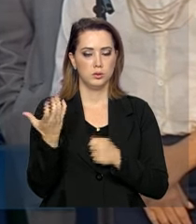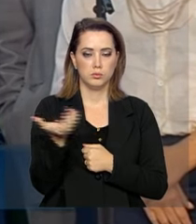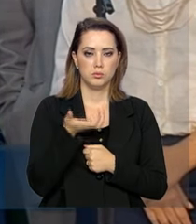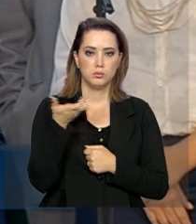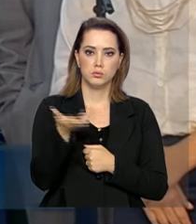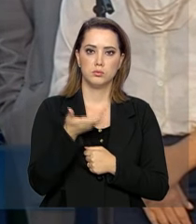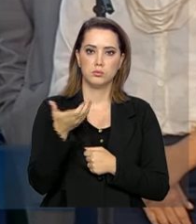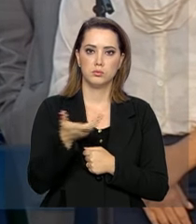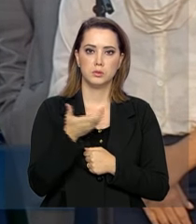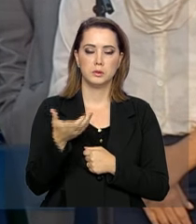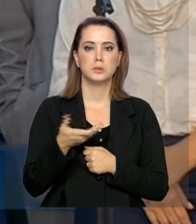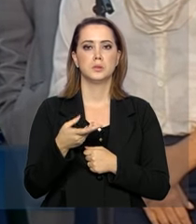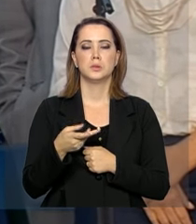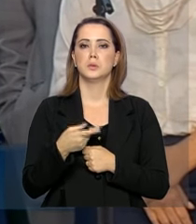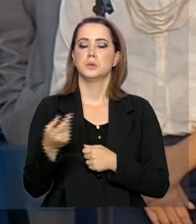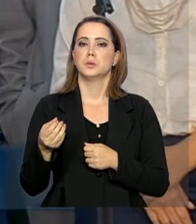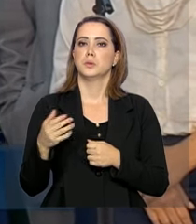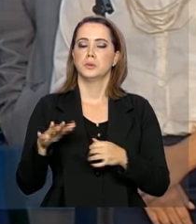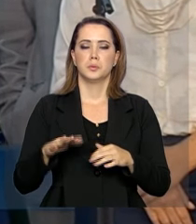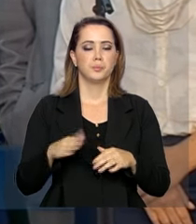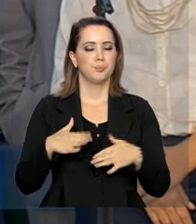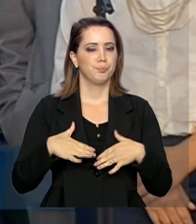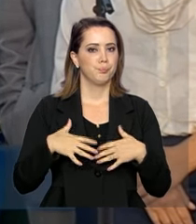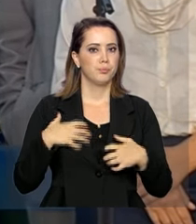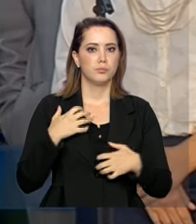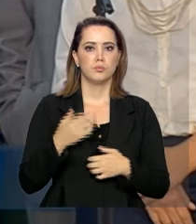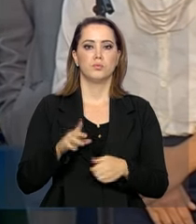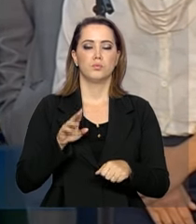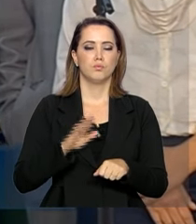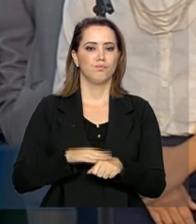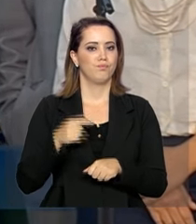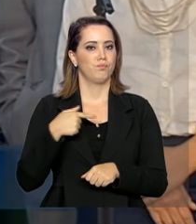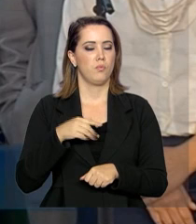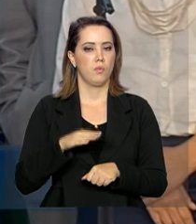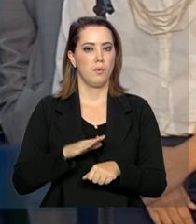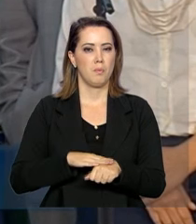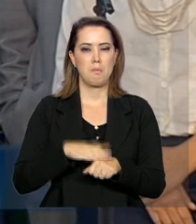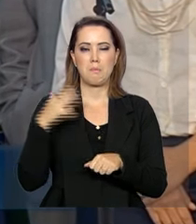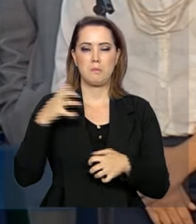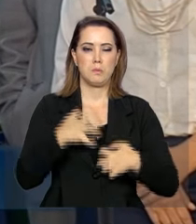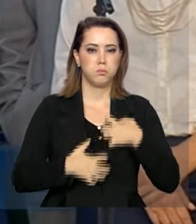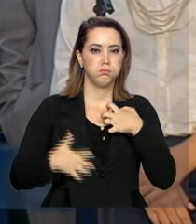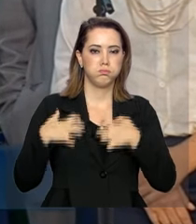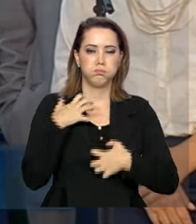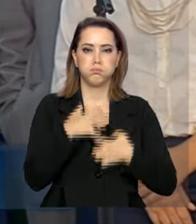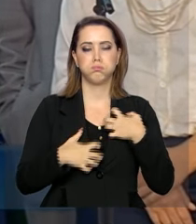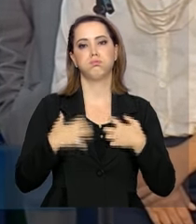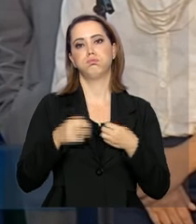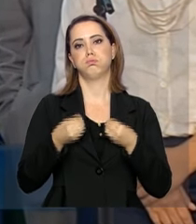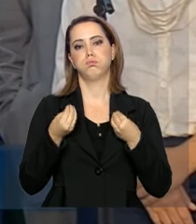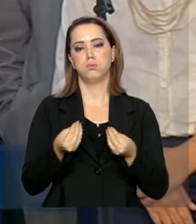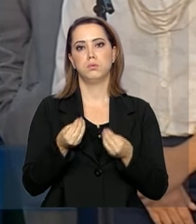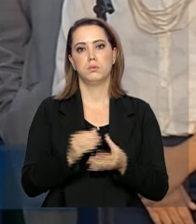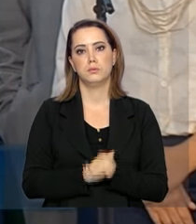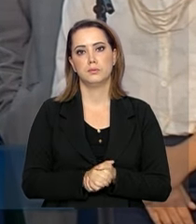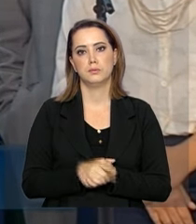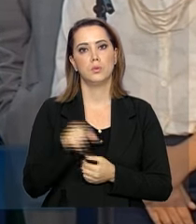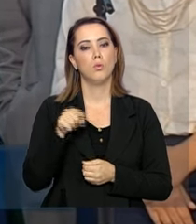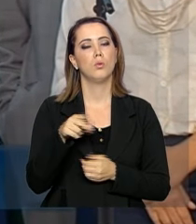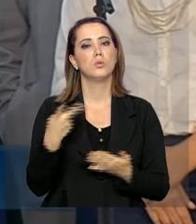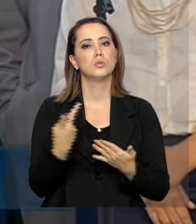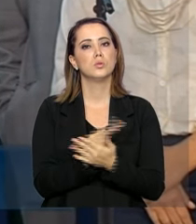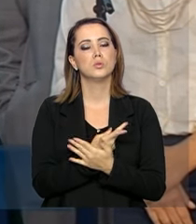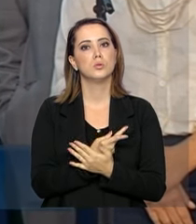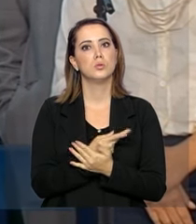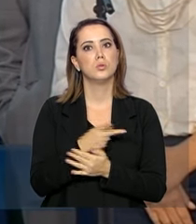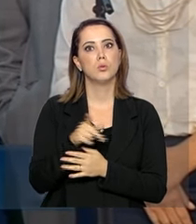quero manifestar o meu mais absoluto inconformismo com o fato